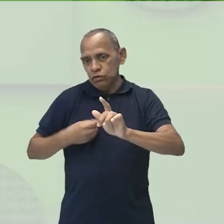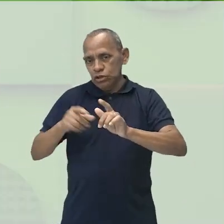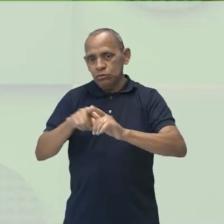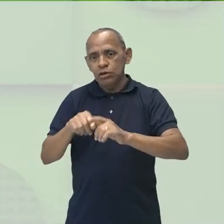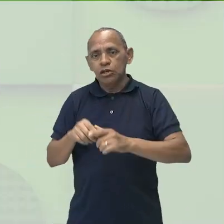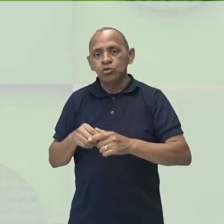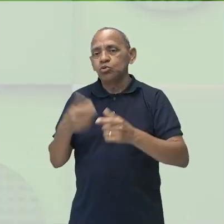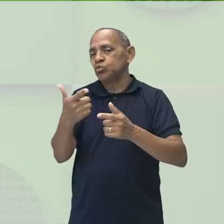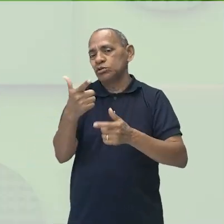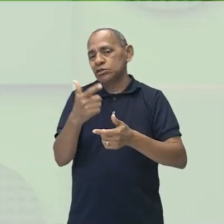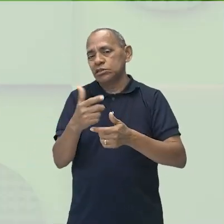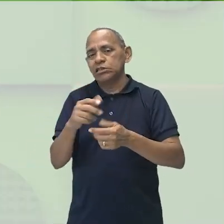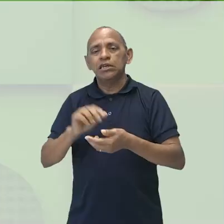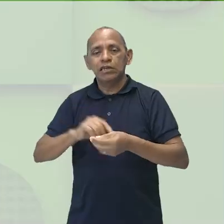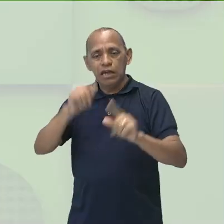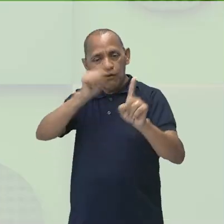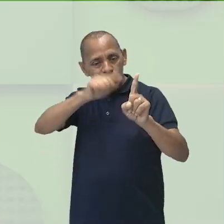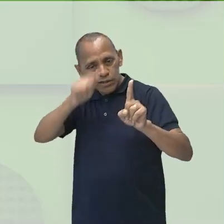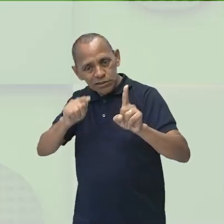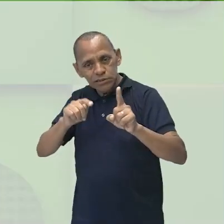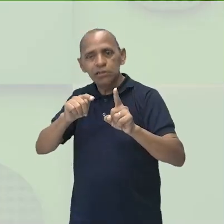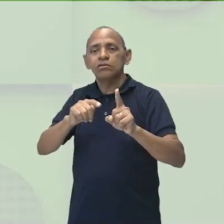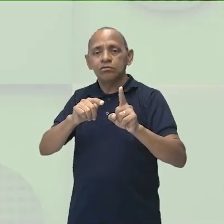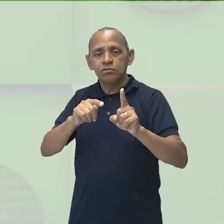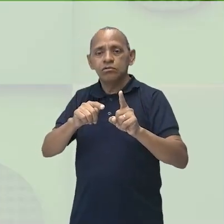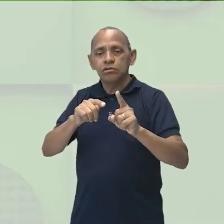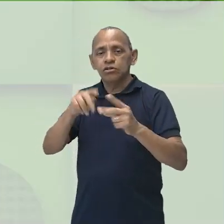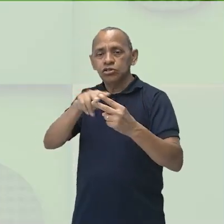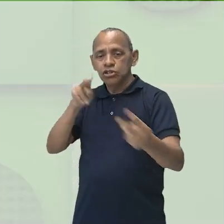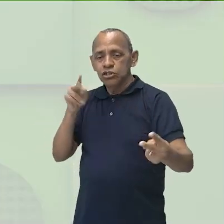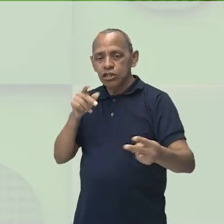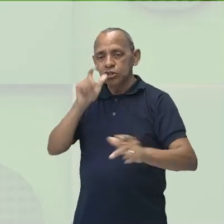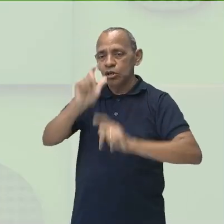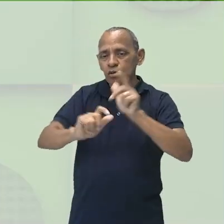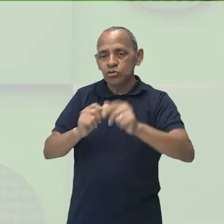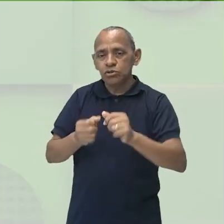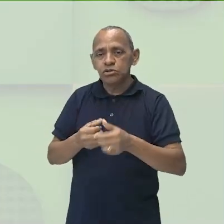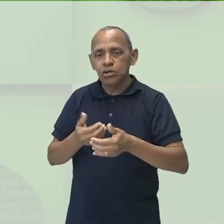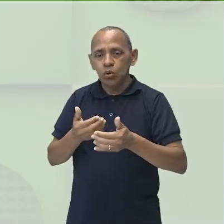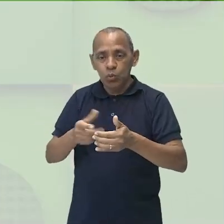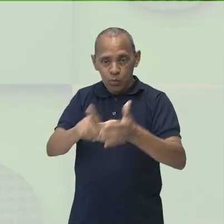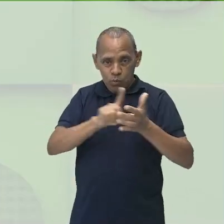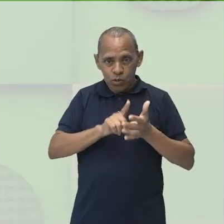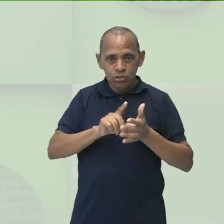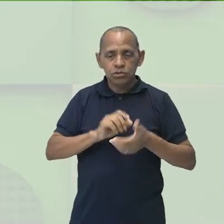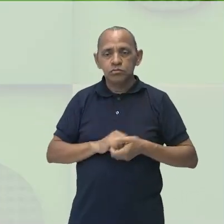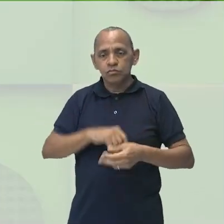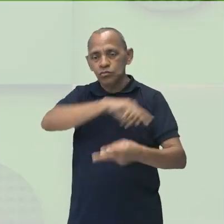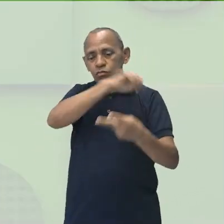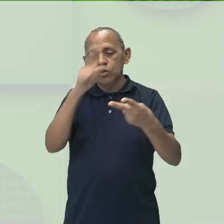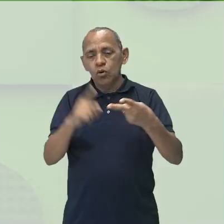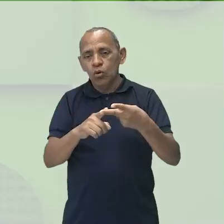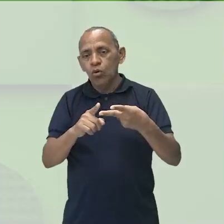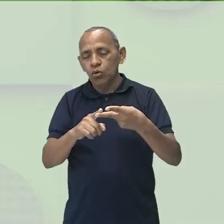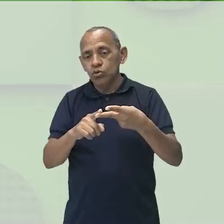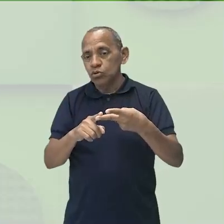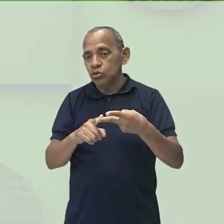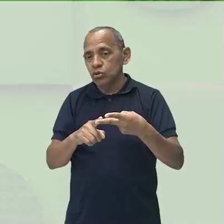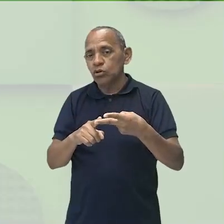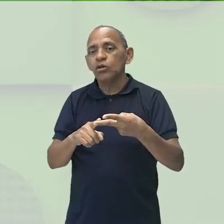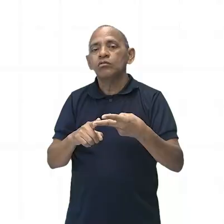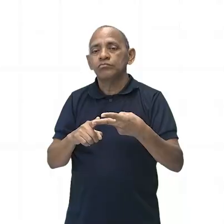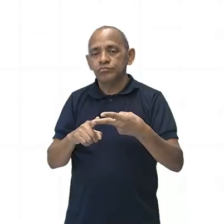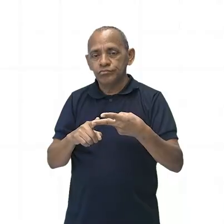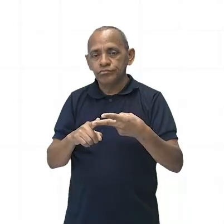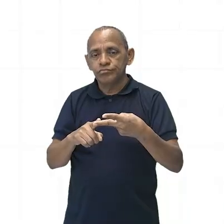toda a variabilidade genética presente na população original. Bem, o outro efeito da deriva genética seria o efeito